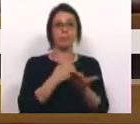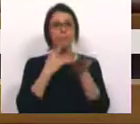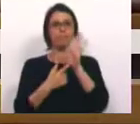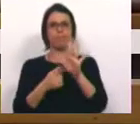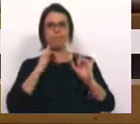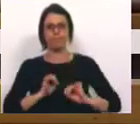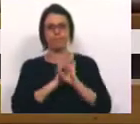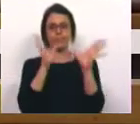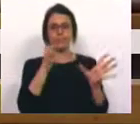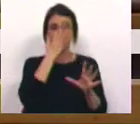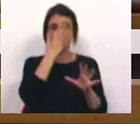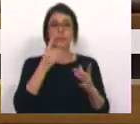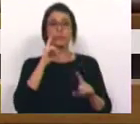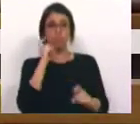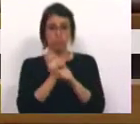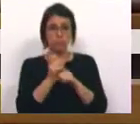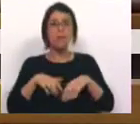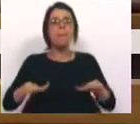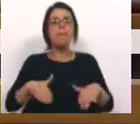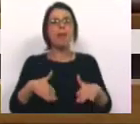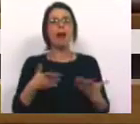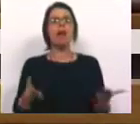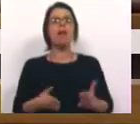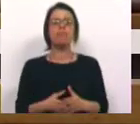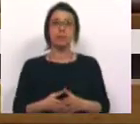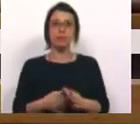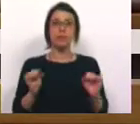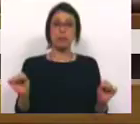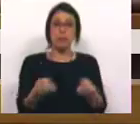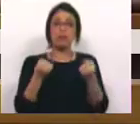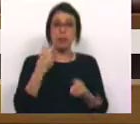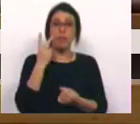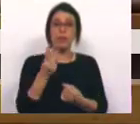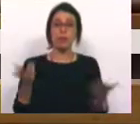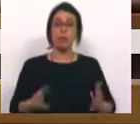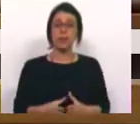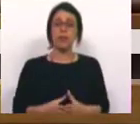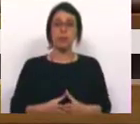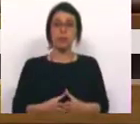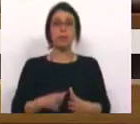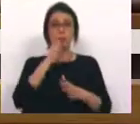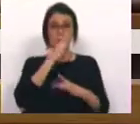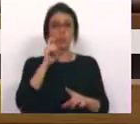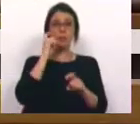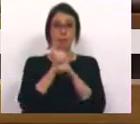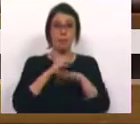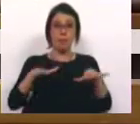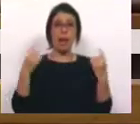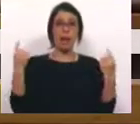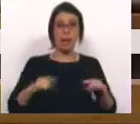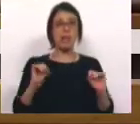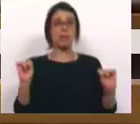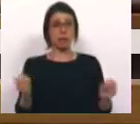revelam claramente que a vigilância nas praias salva vidas. Ora, se a vigilância nas